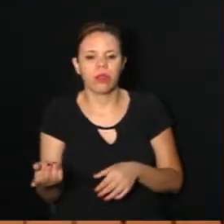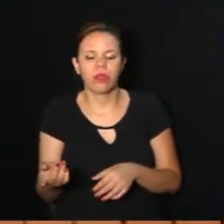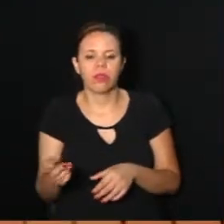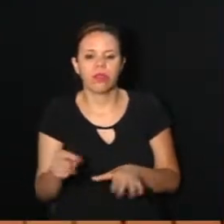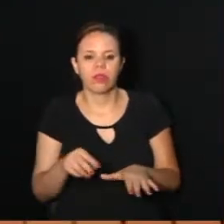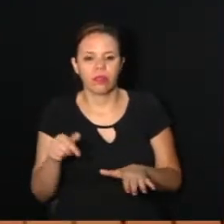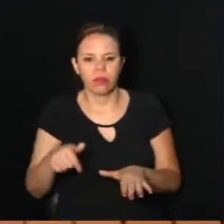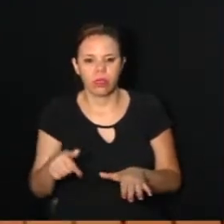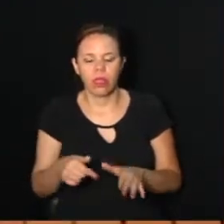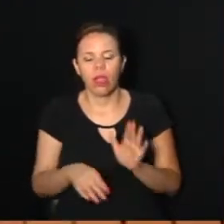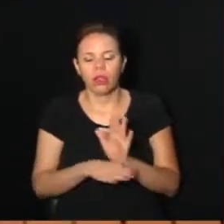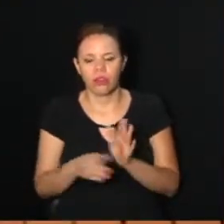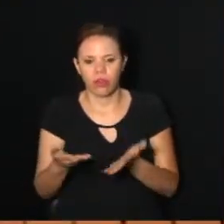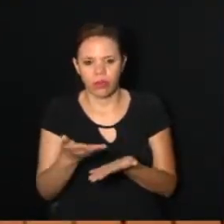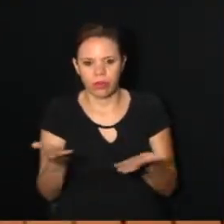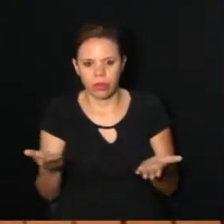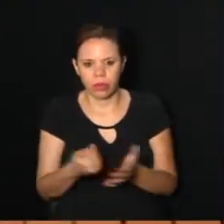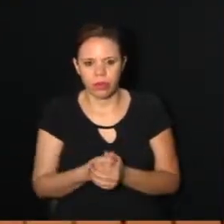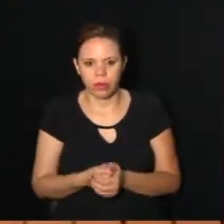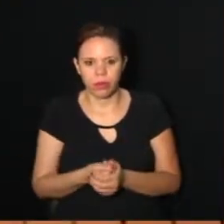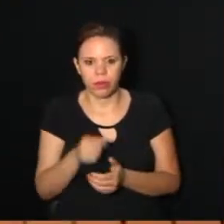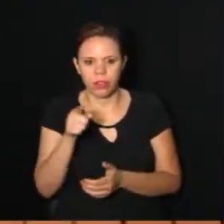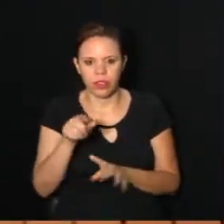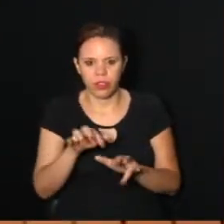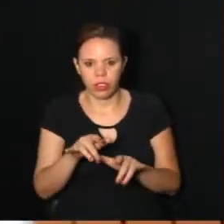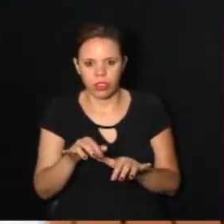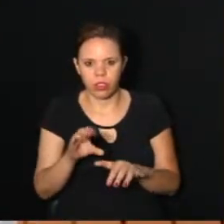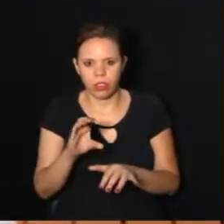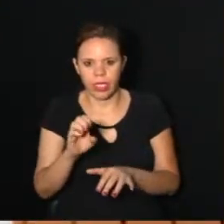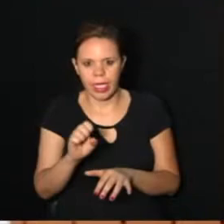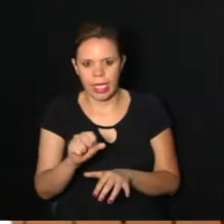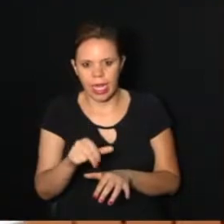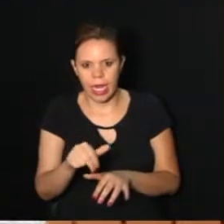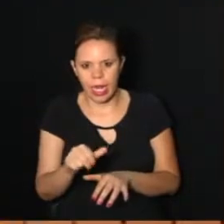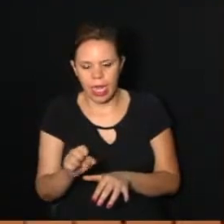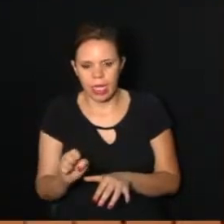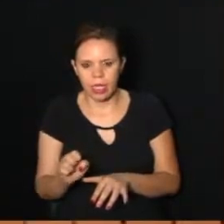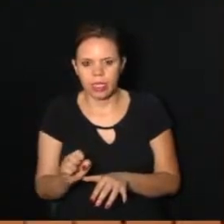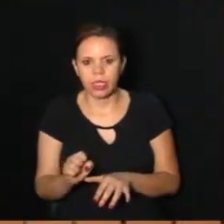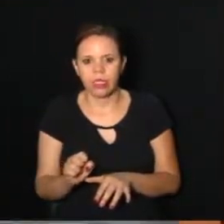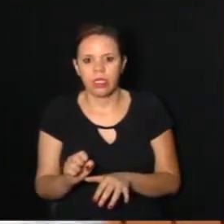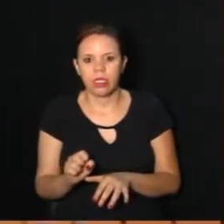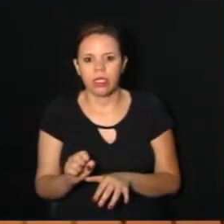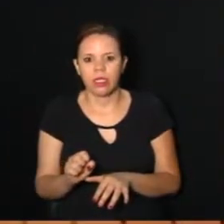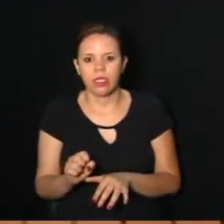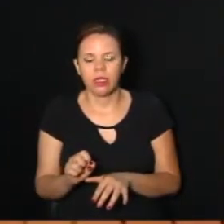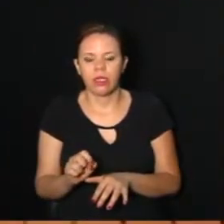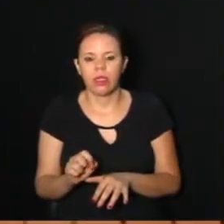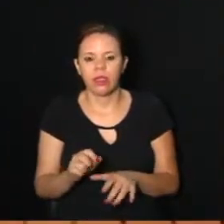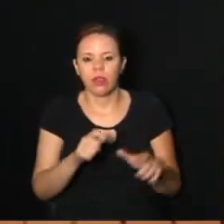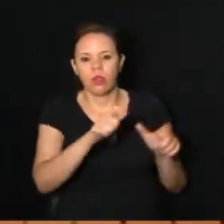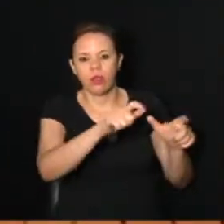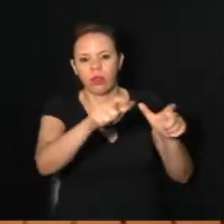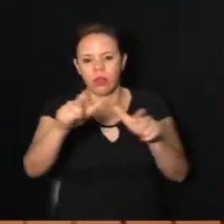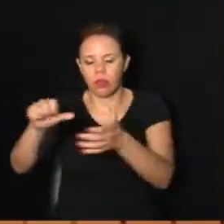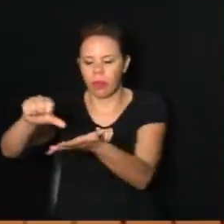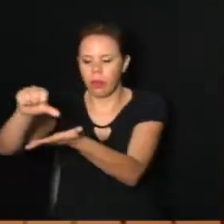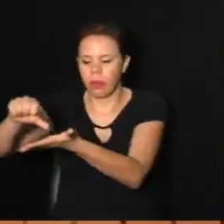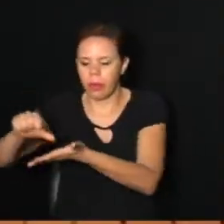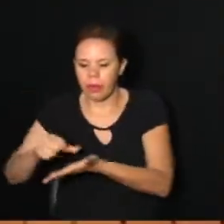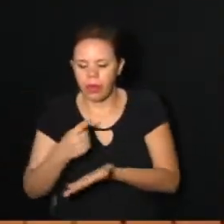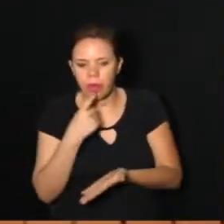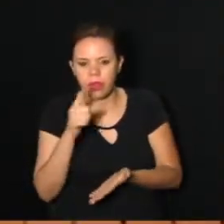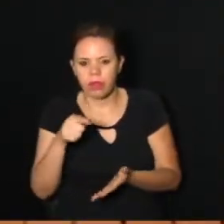para a consulta de vocês. Você vai digitar o KNAI e o mapa de Campinas vai dizer para você aonde você pode se